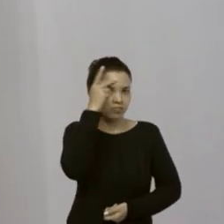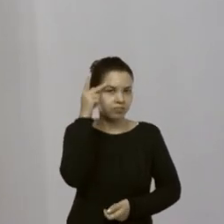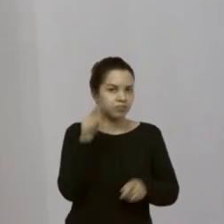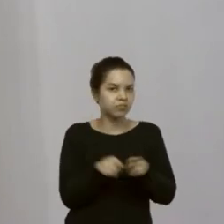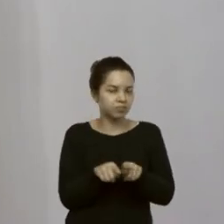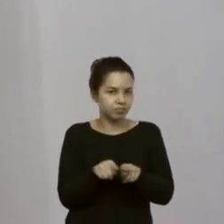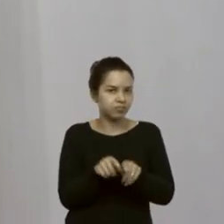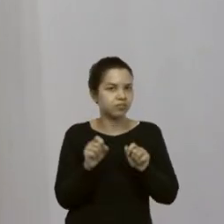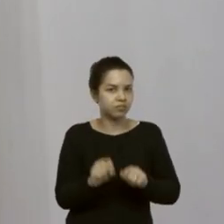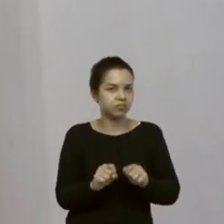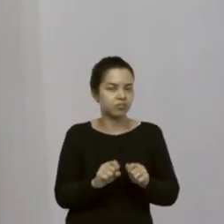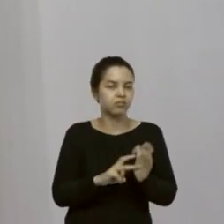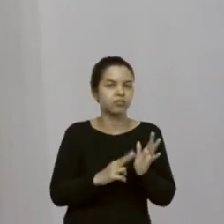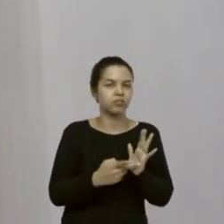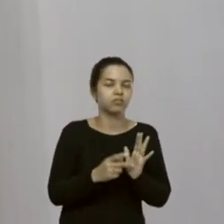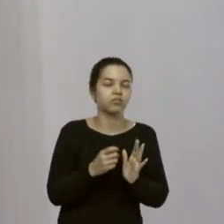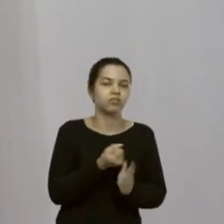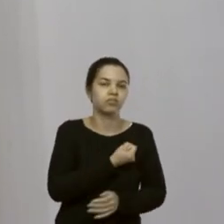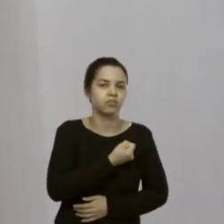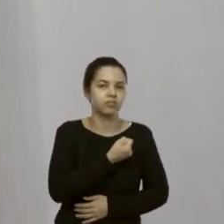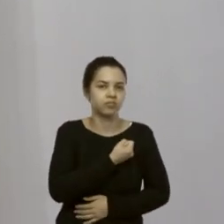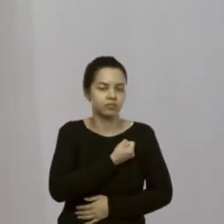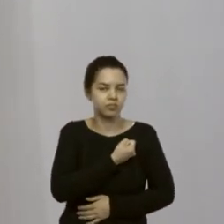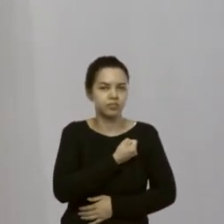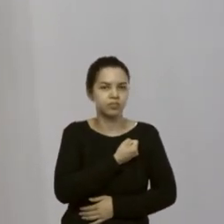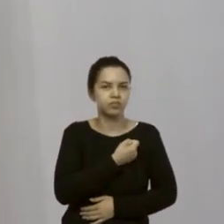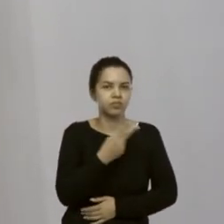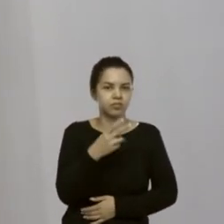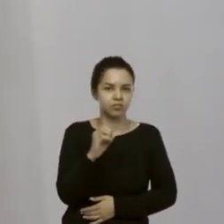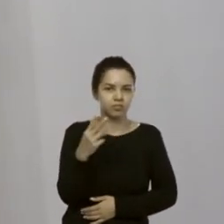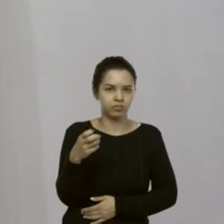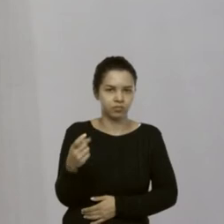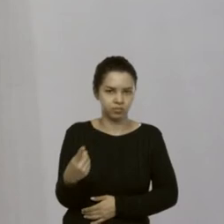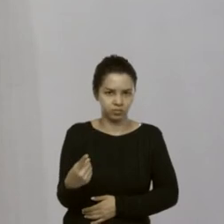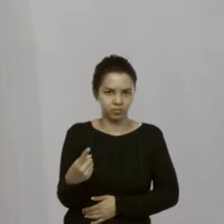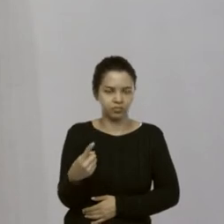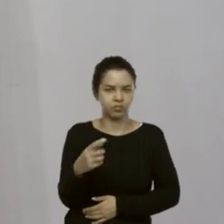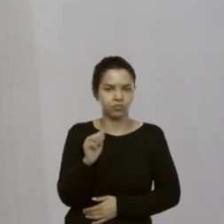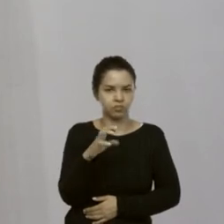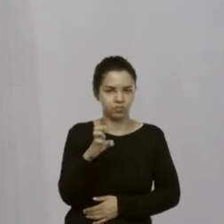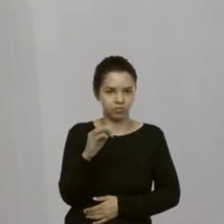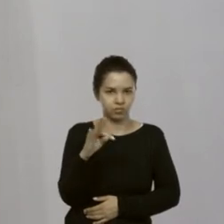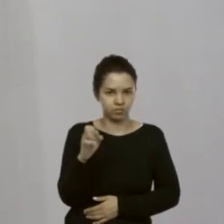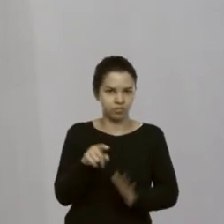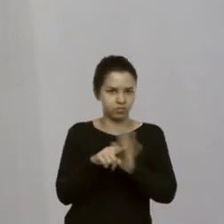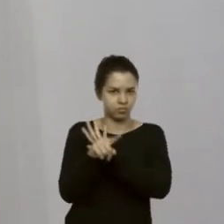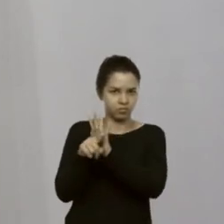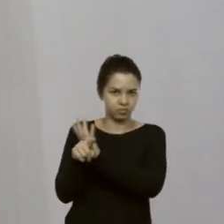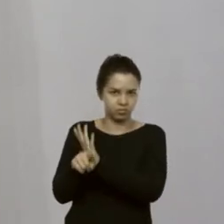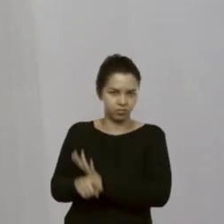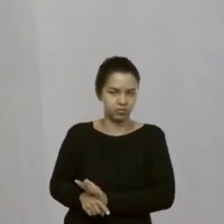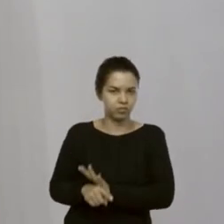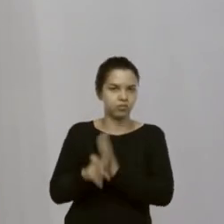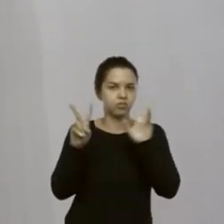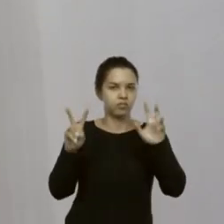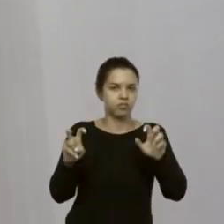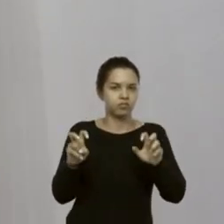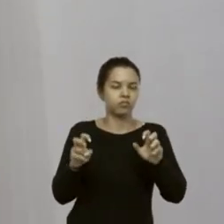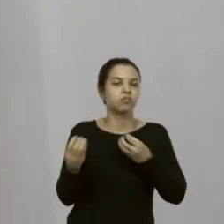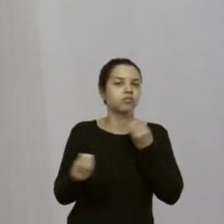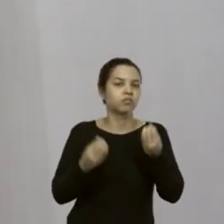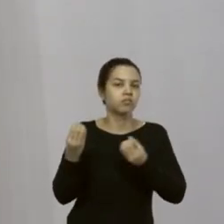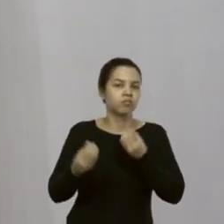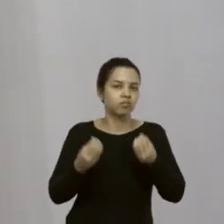números. 2021, a Caerte, a Cântara e Ibope Média realizaram uma pesquisa inédita sobre a força do rádio em Santa